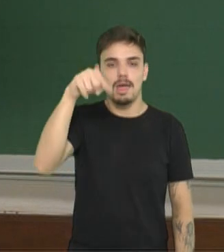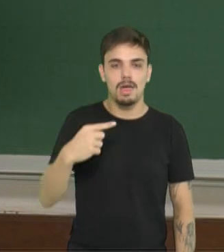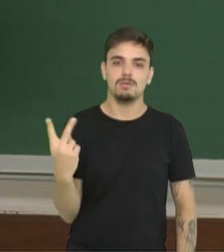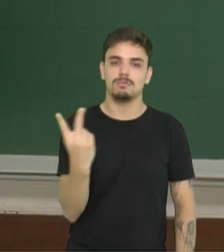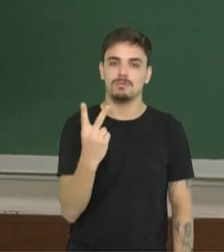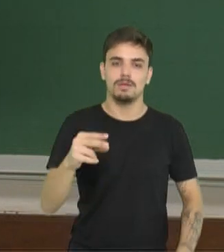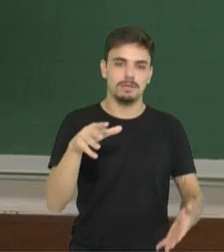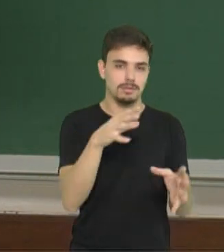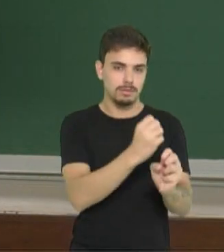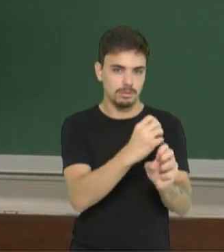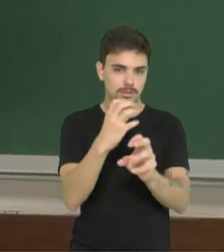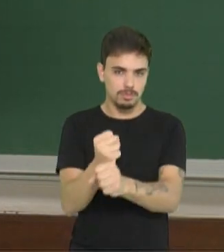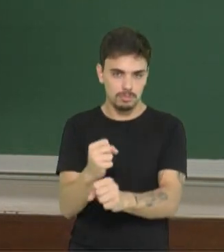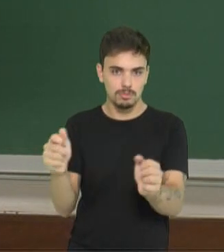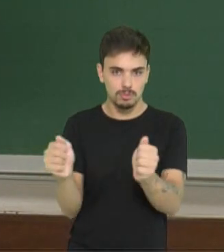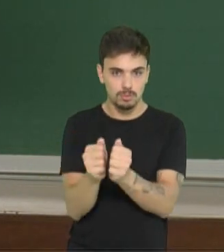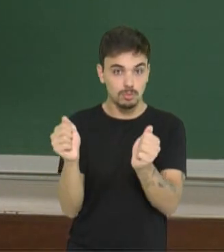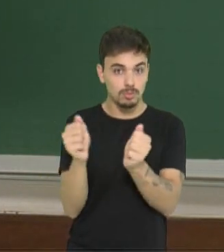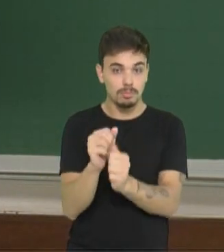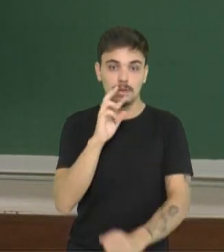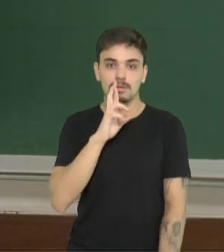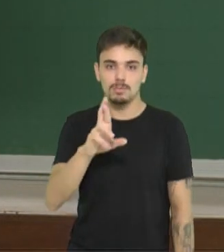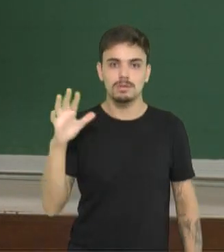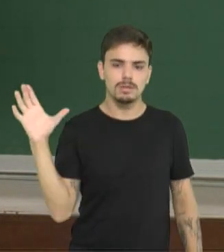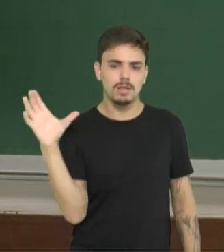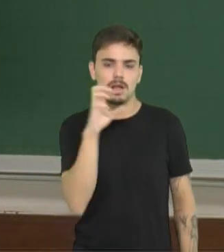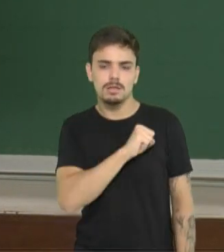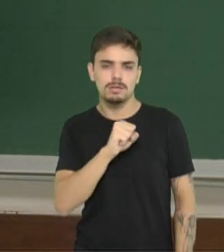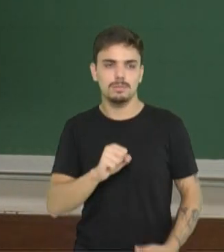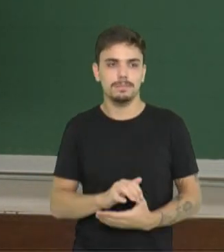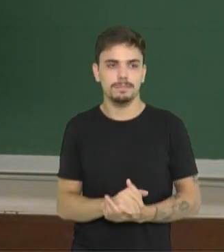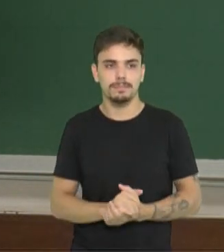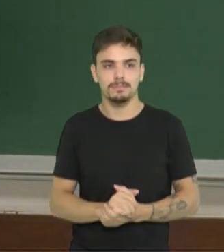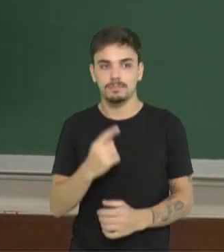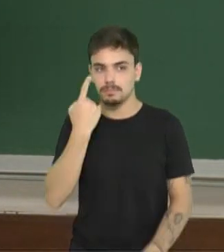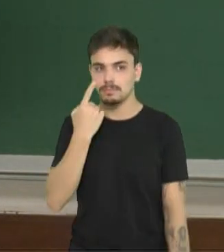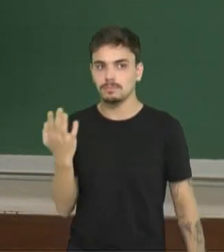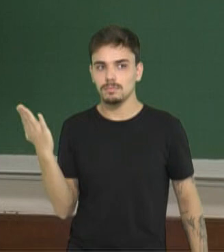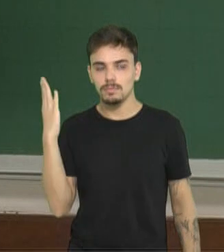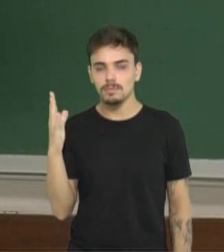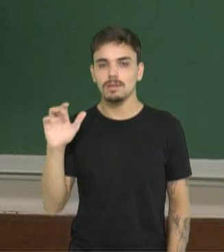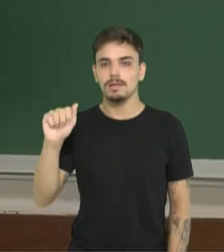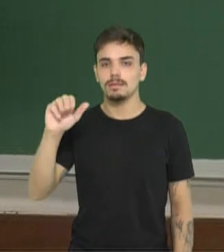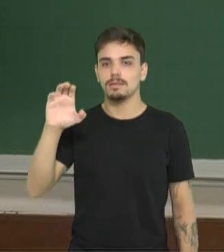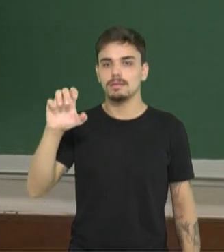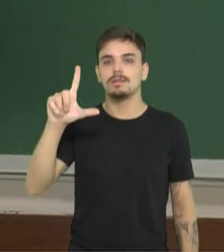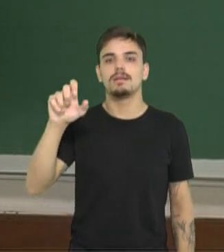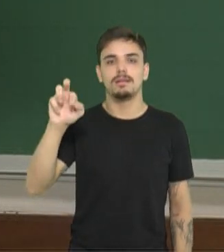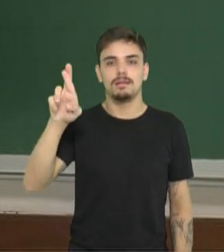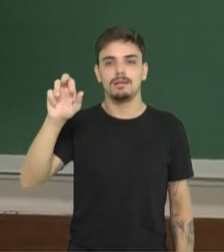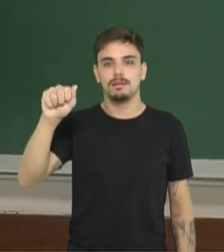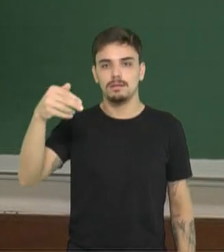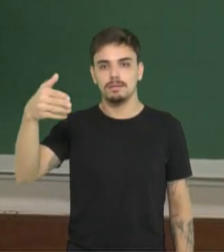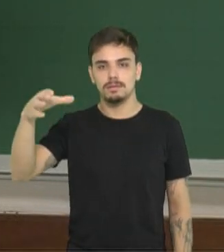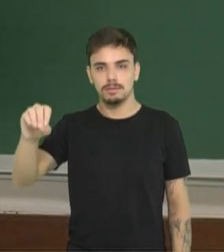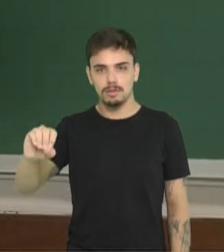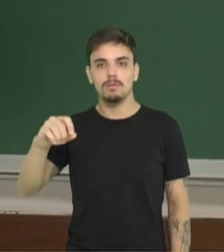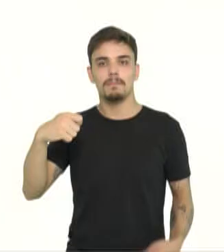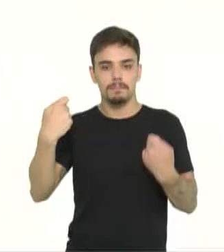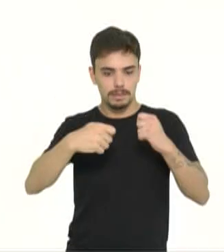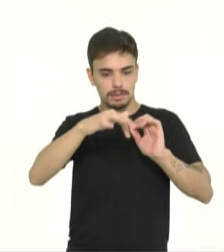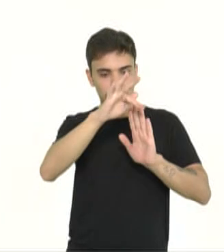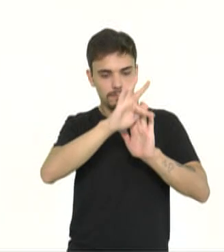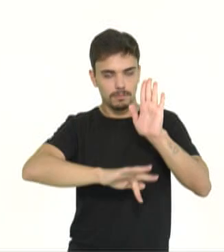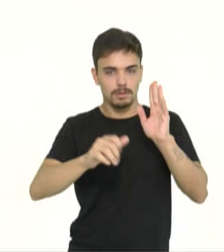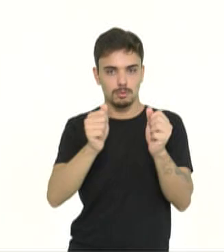a aceleração. E aí, então, olha só a fórmula da aceleração, que também tem que estar lá no seu formulário, né?